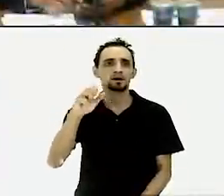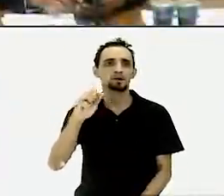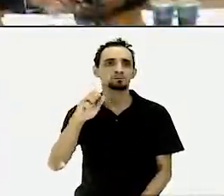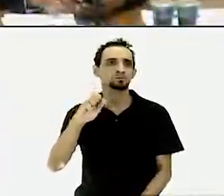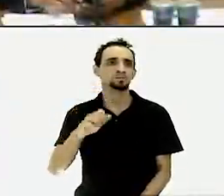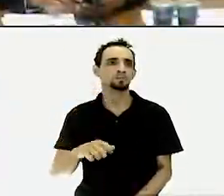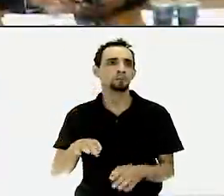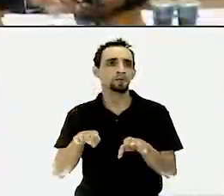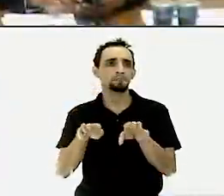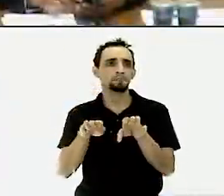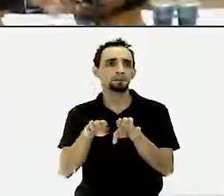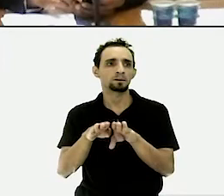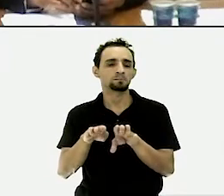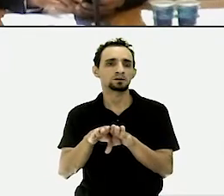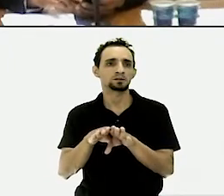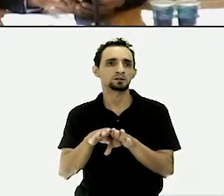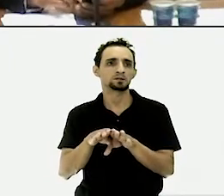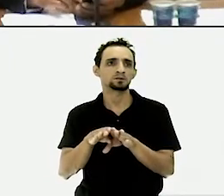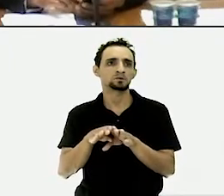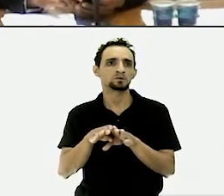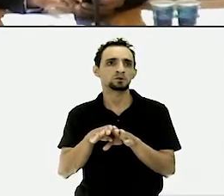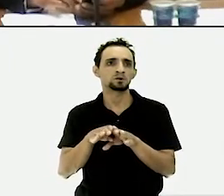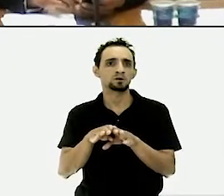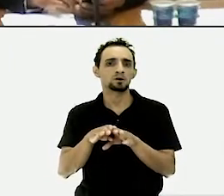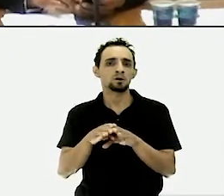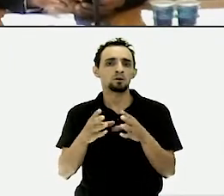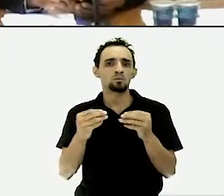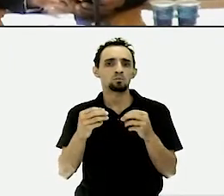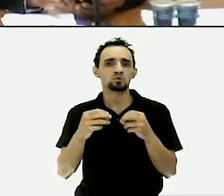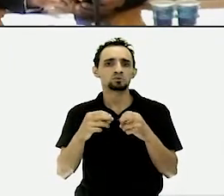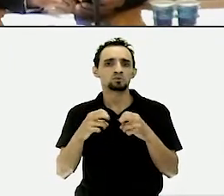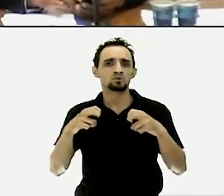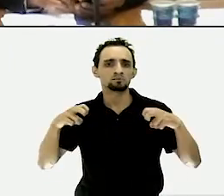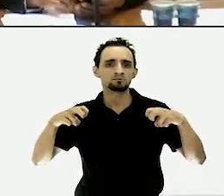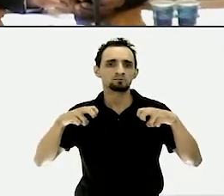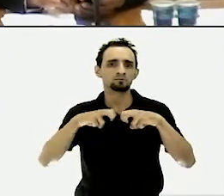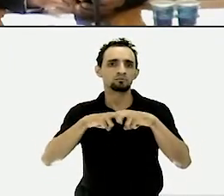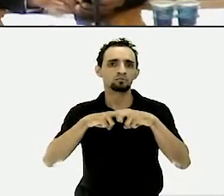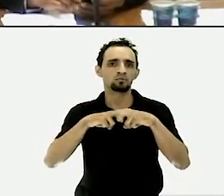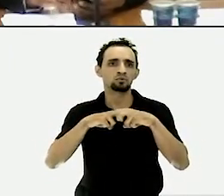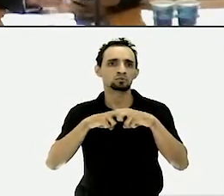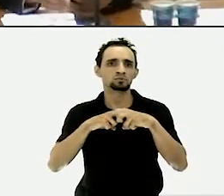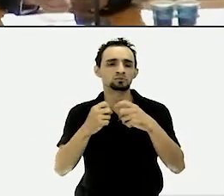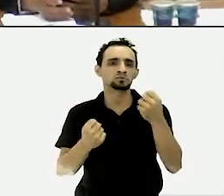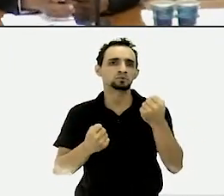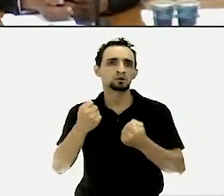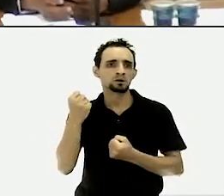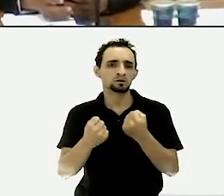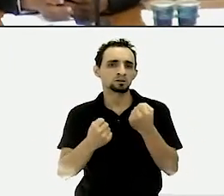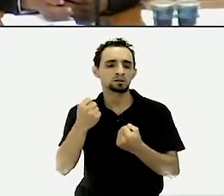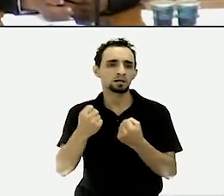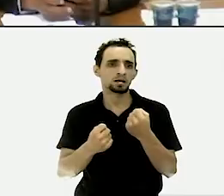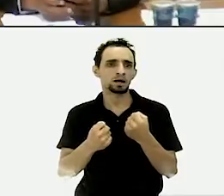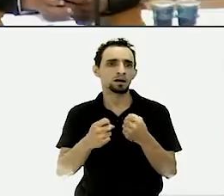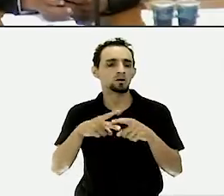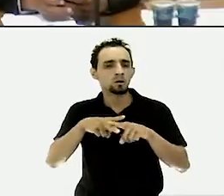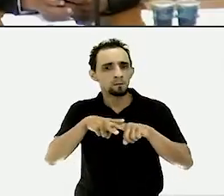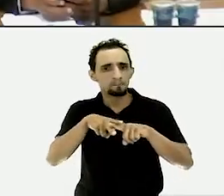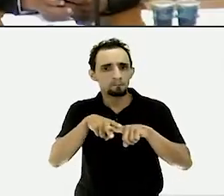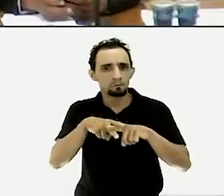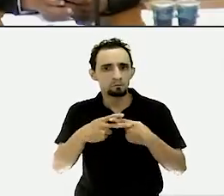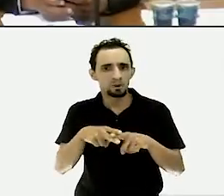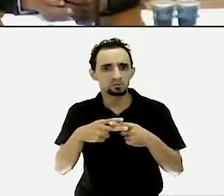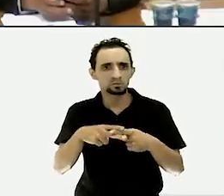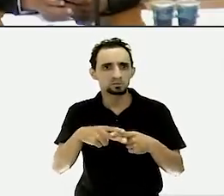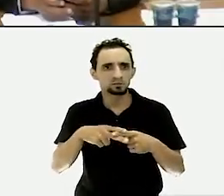essa via, que hoje se encontra com muitos buracos, por isso se faz necessário essa manutenção na sinalização e